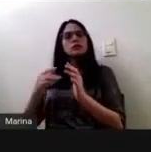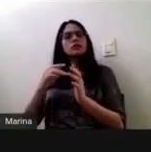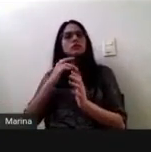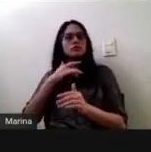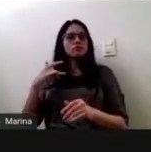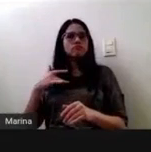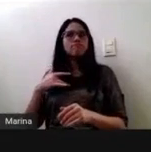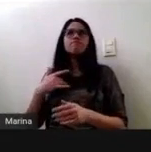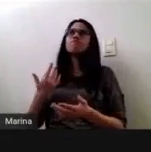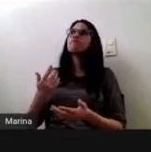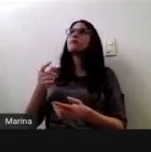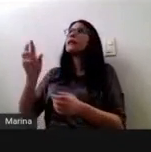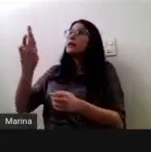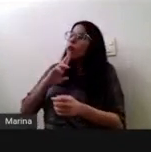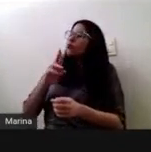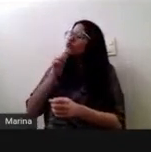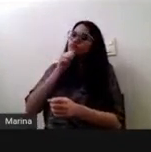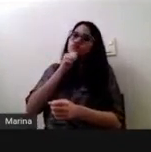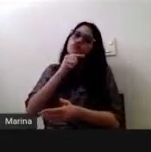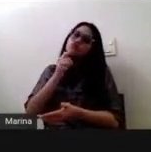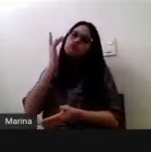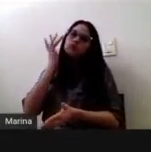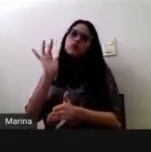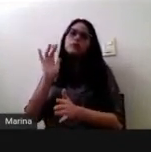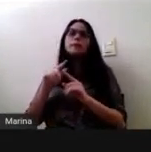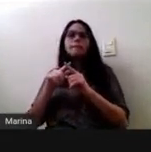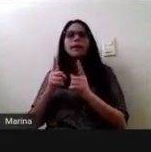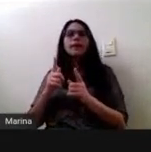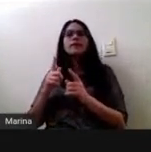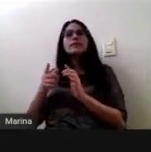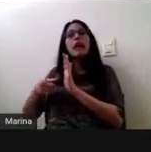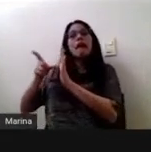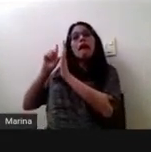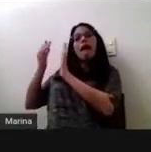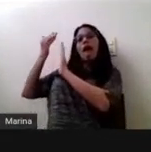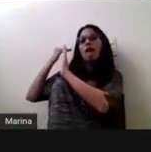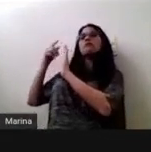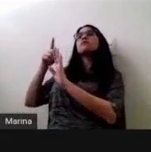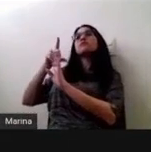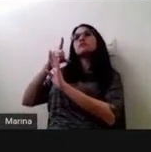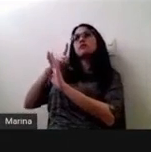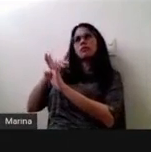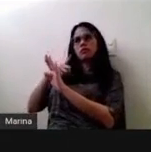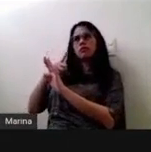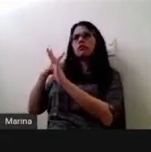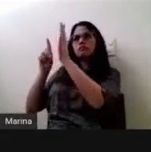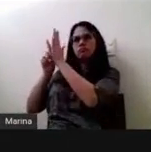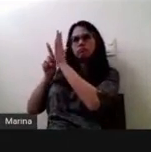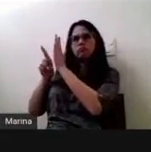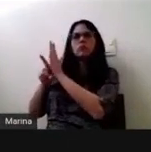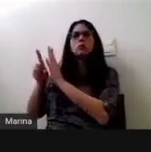teve acesso ainda a esses resultados, mas a gente tem estudos anteriores que já mostravam que entre os usuários do SUS